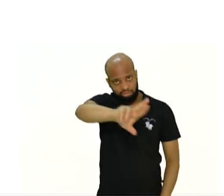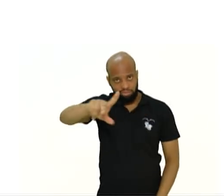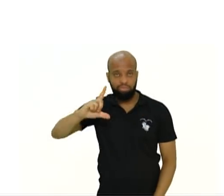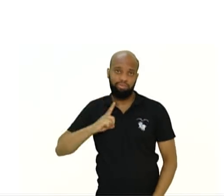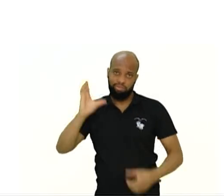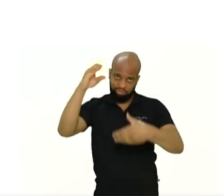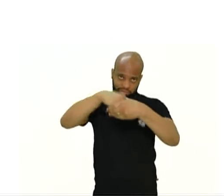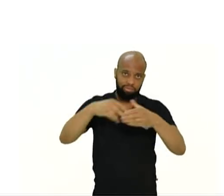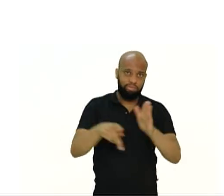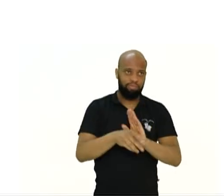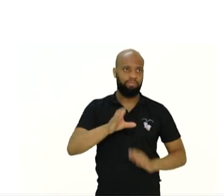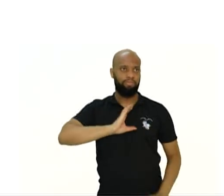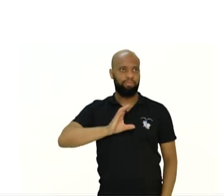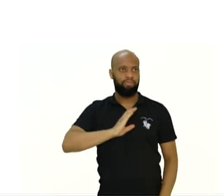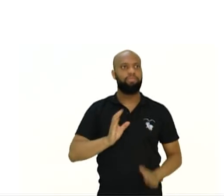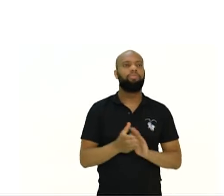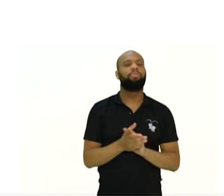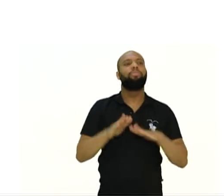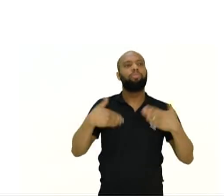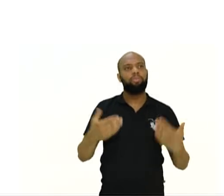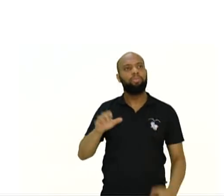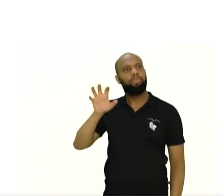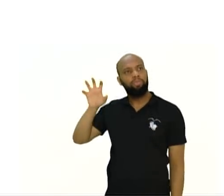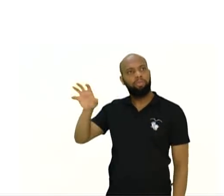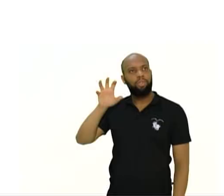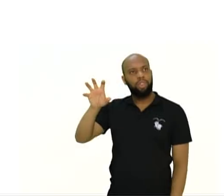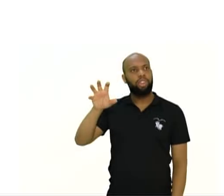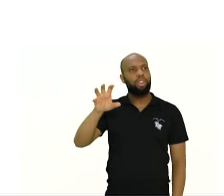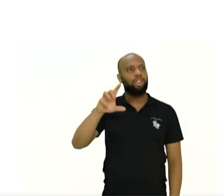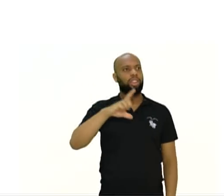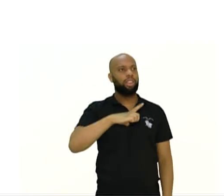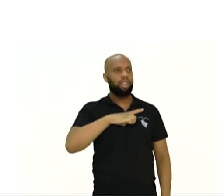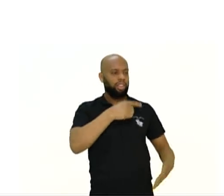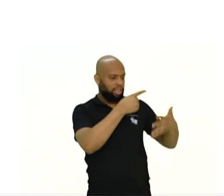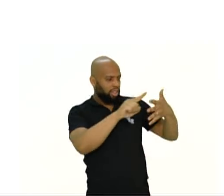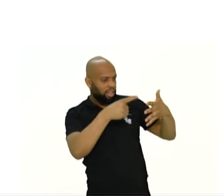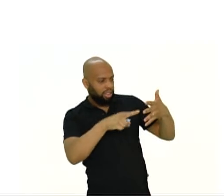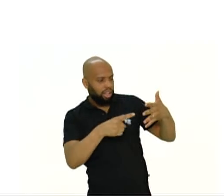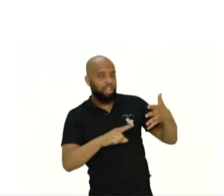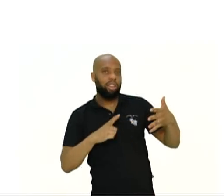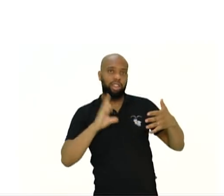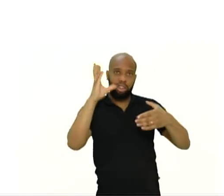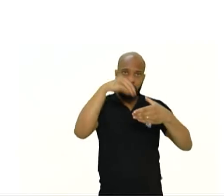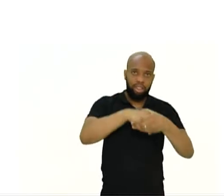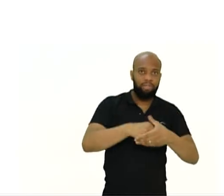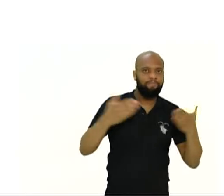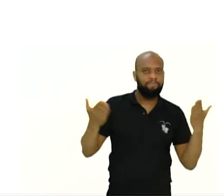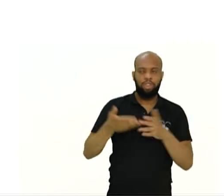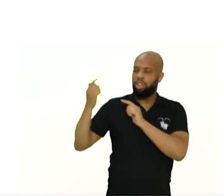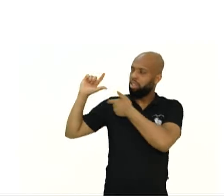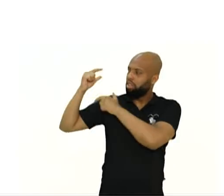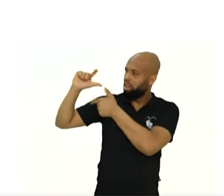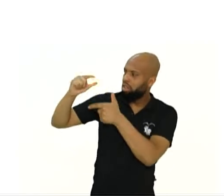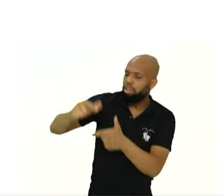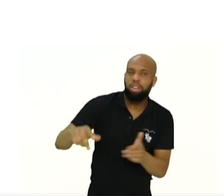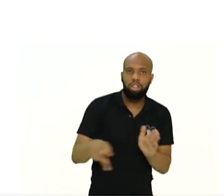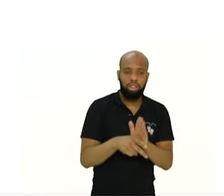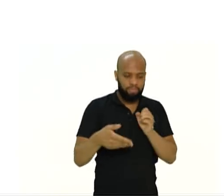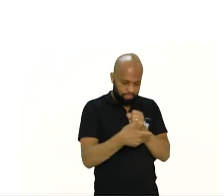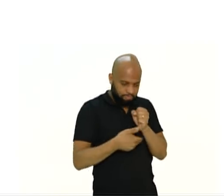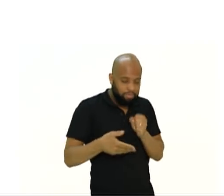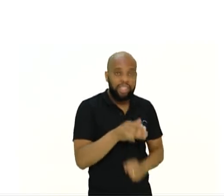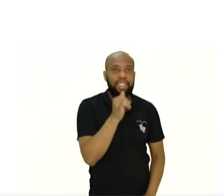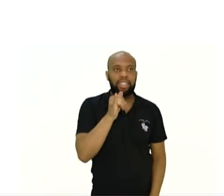Canadá. E esses itens produzidos nos setores mais tradicionais, nas indústrias de base,